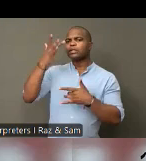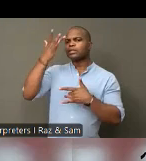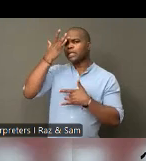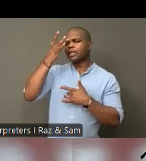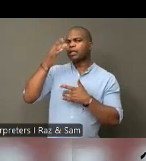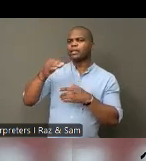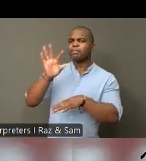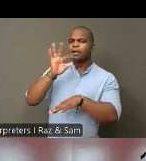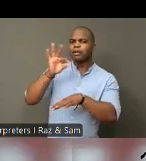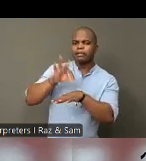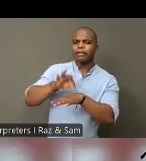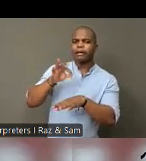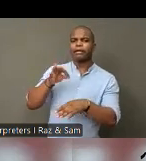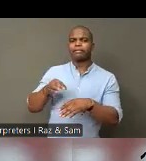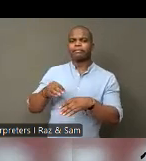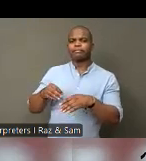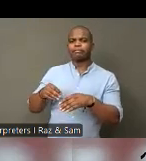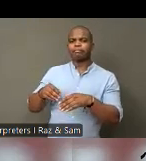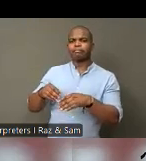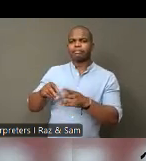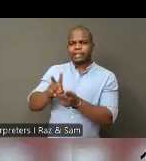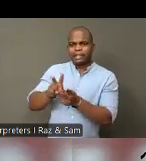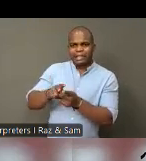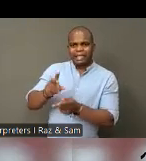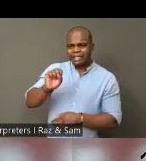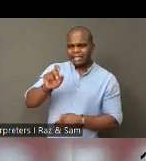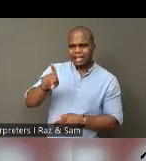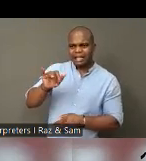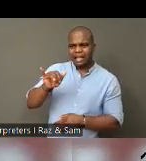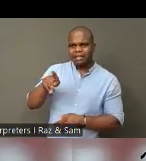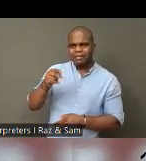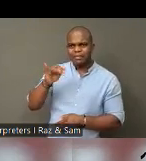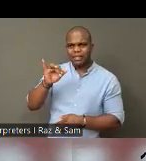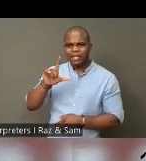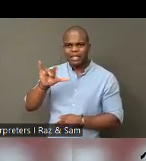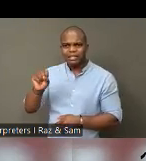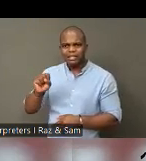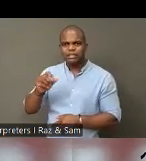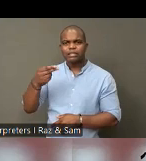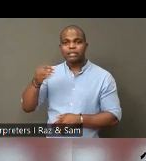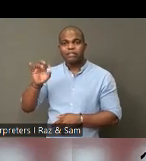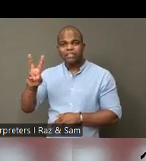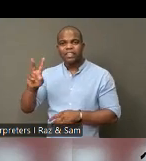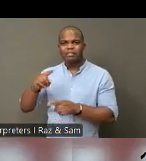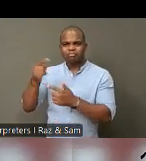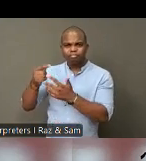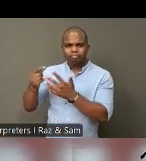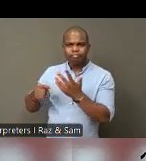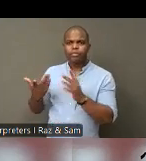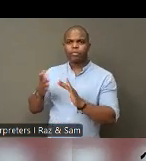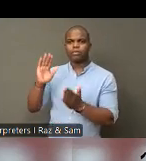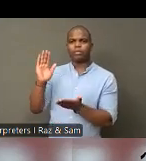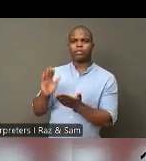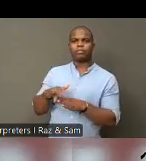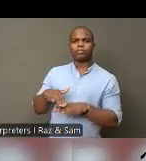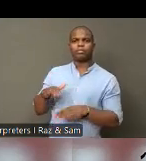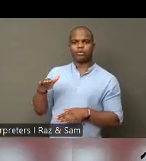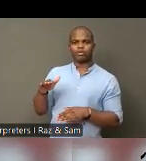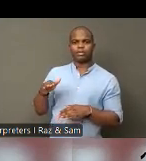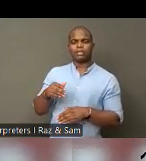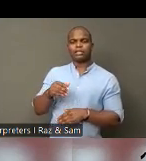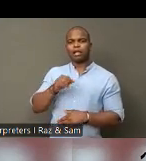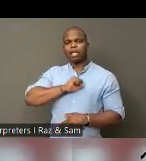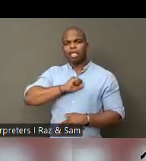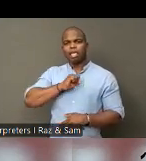câncer cervical, sífilis, HIV, hepatite B, Chagas. Chagas vamos controlar. Tuberculose, hepatite C,